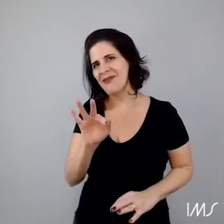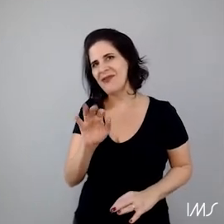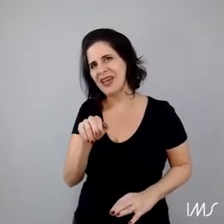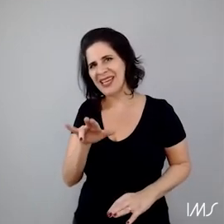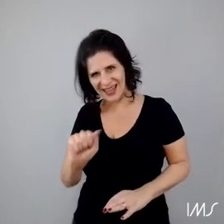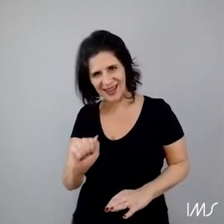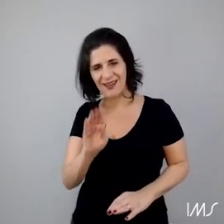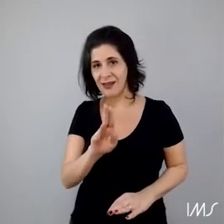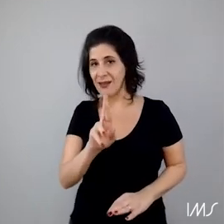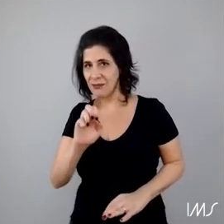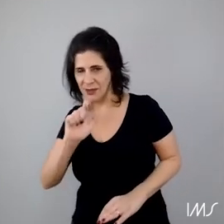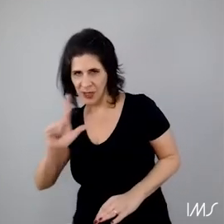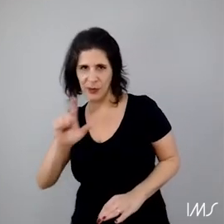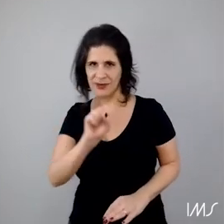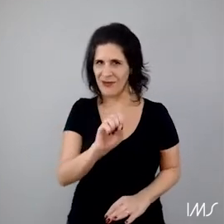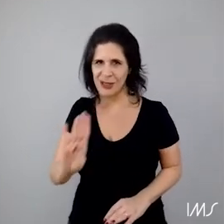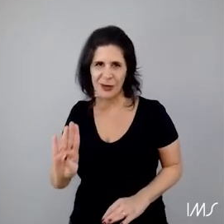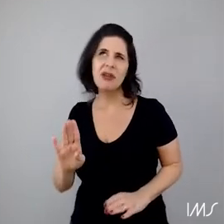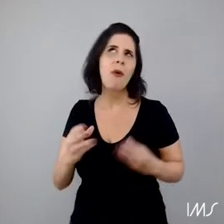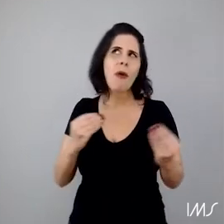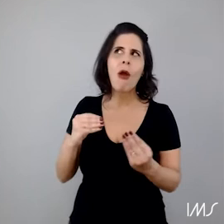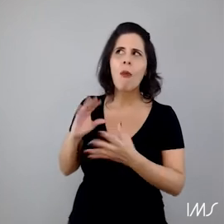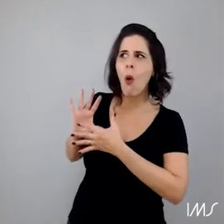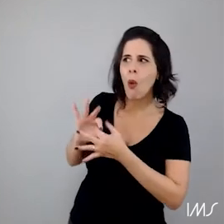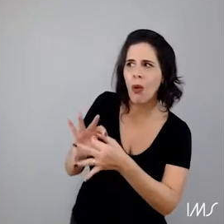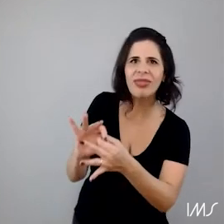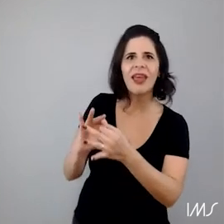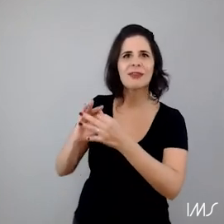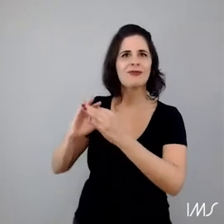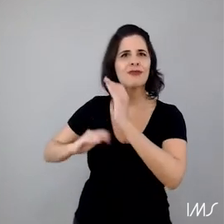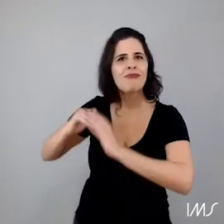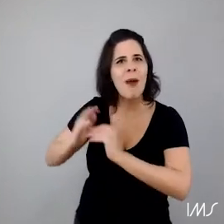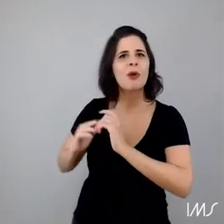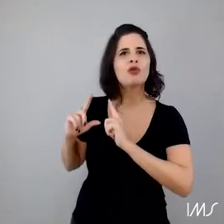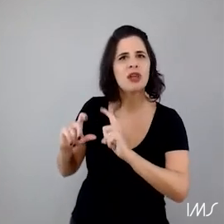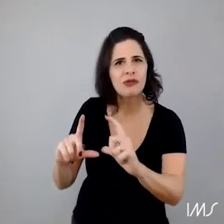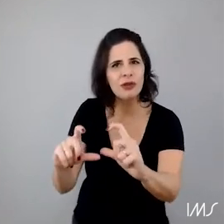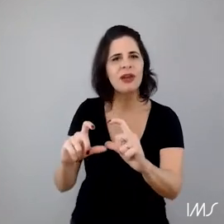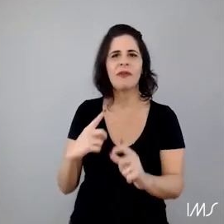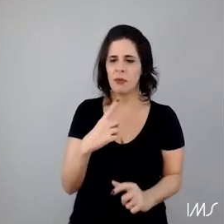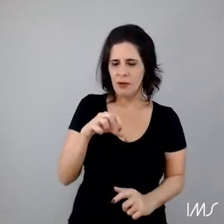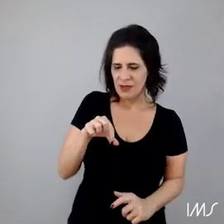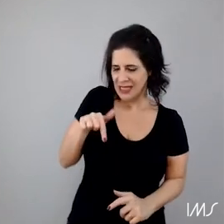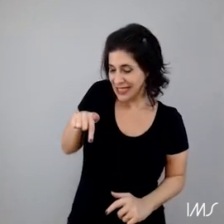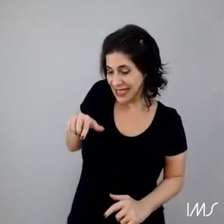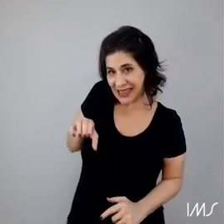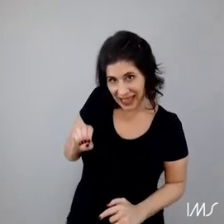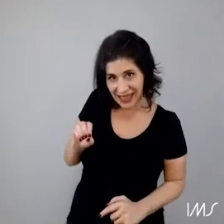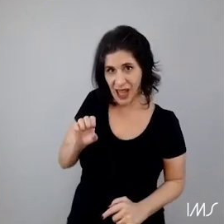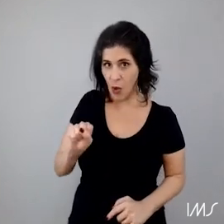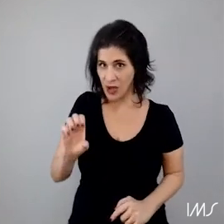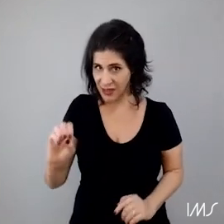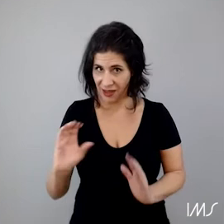sobre o contexto de produção da fotografia dos anos 70 e 80 em São Paulo, para